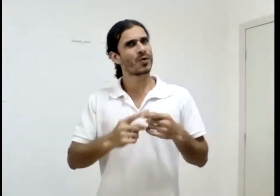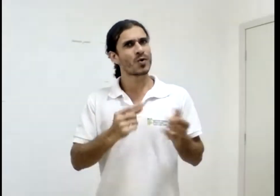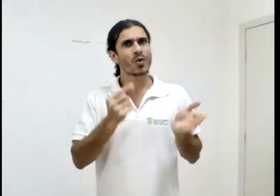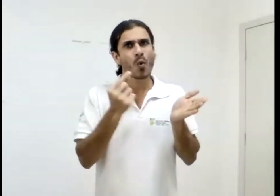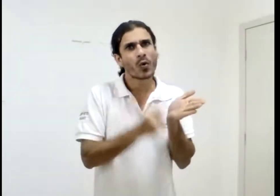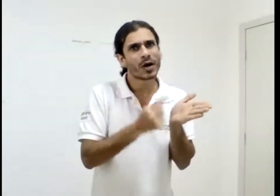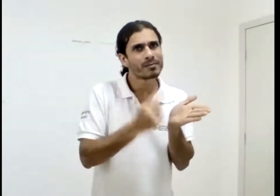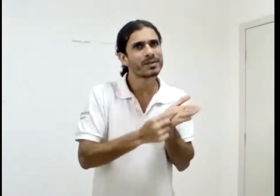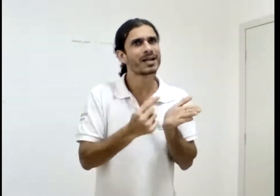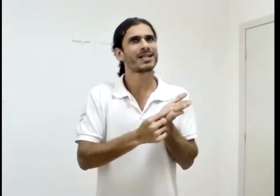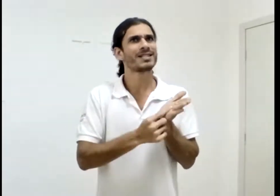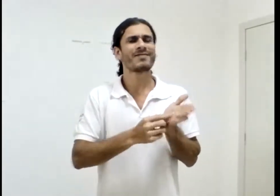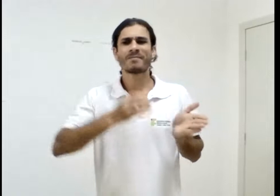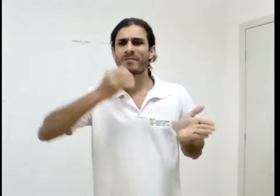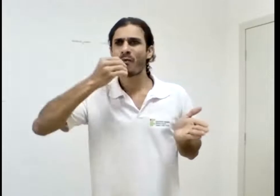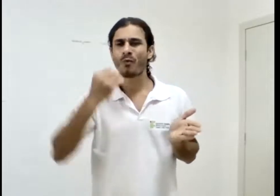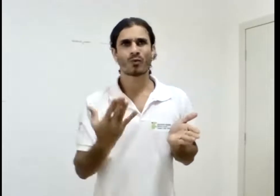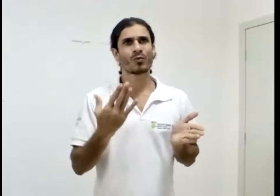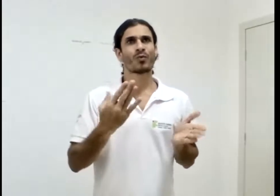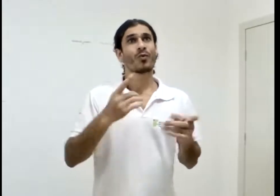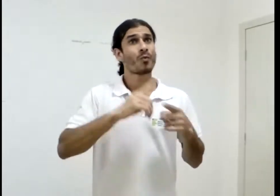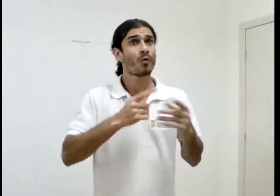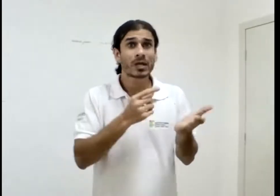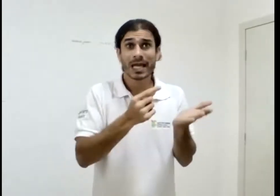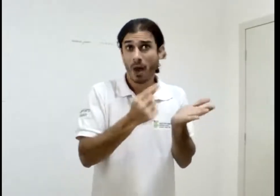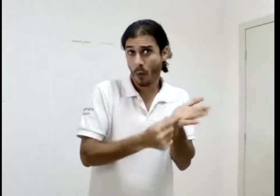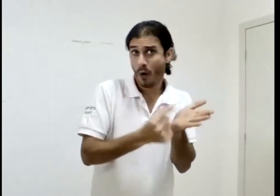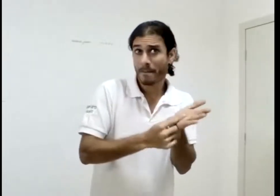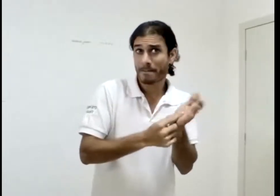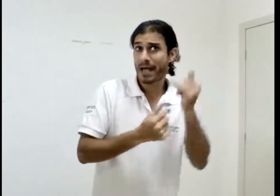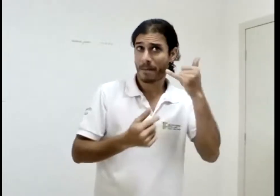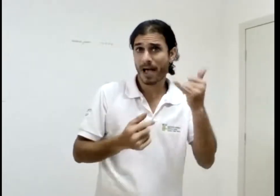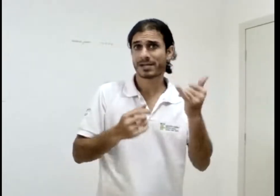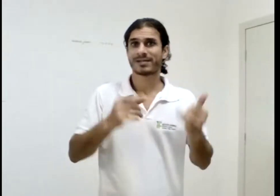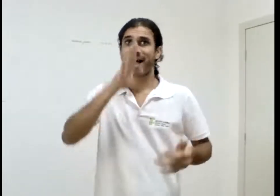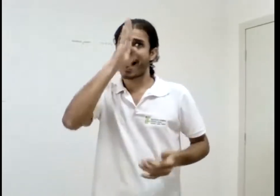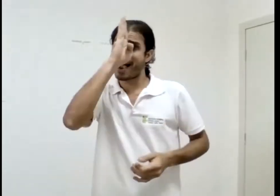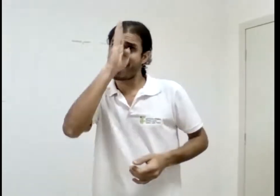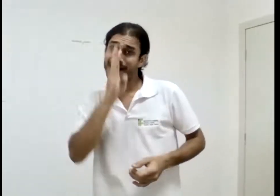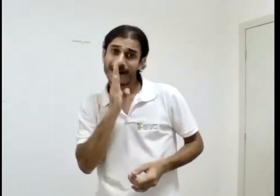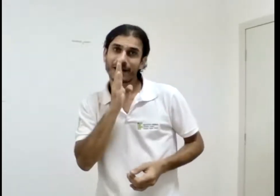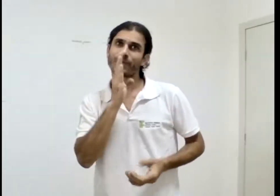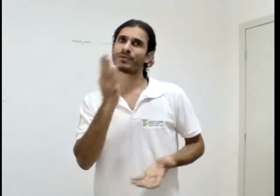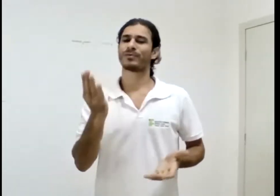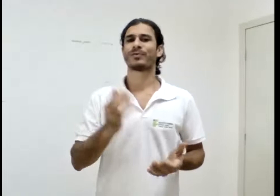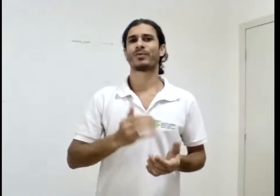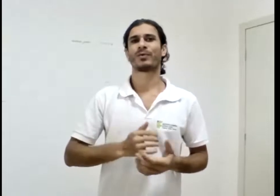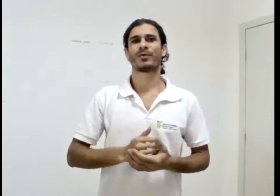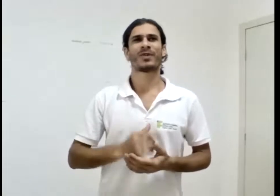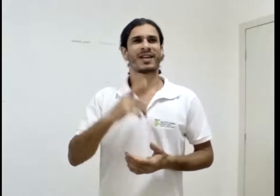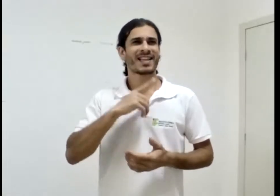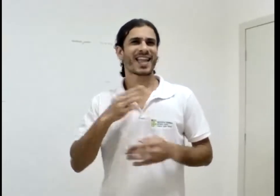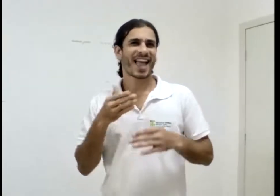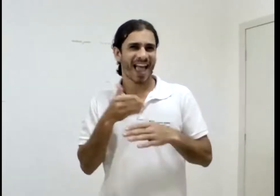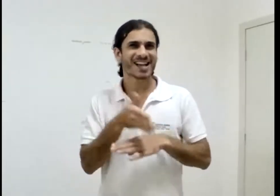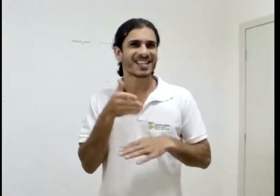né? Porque ele é um aplicativo gratuito. E ele pode ajudar em muito. Outro dia mesmo eu vi que a minha filha estava brincando